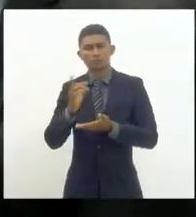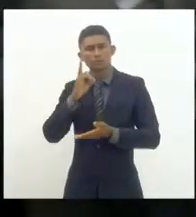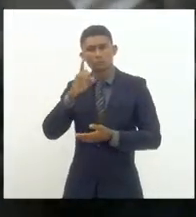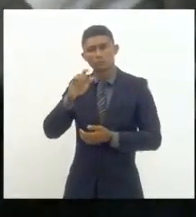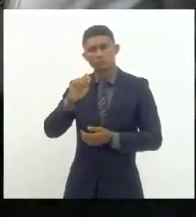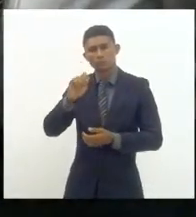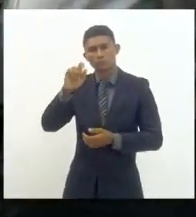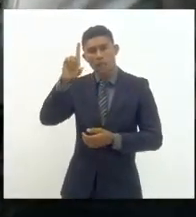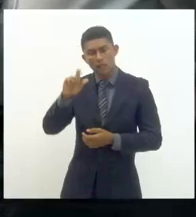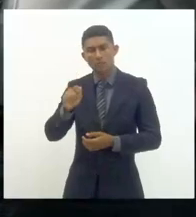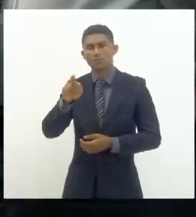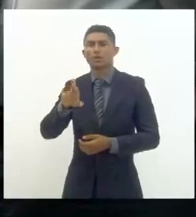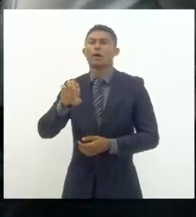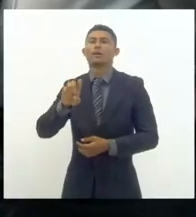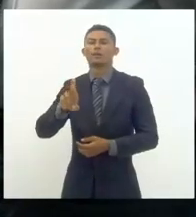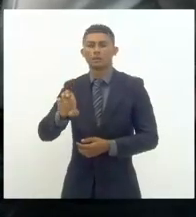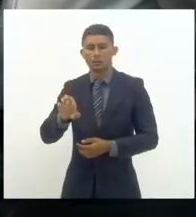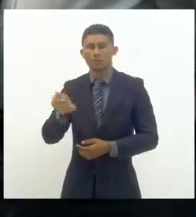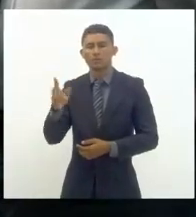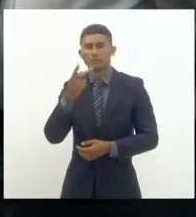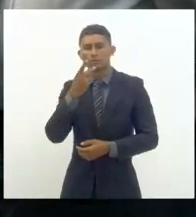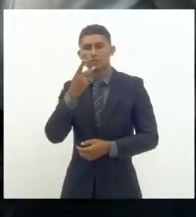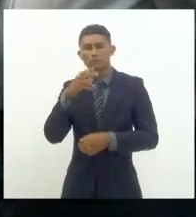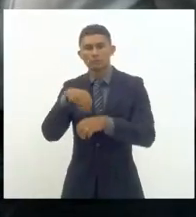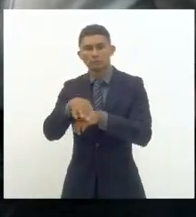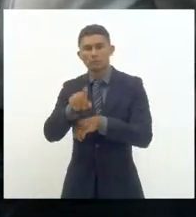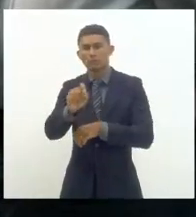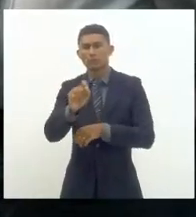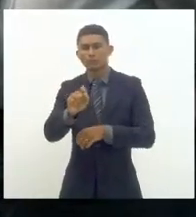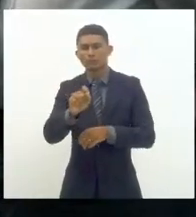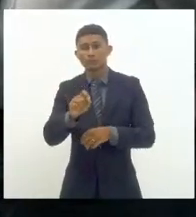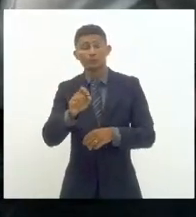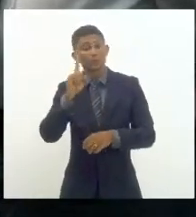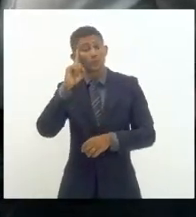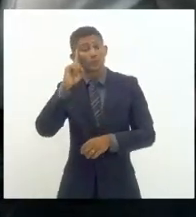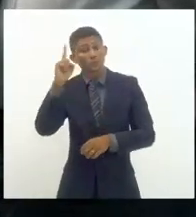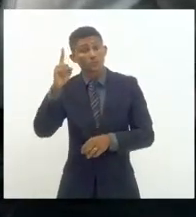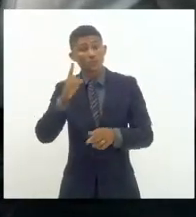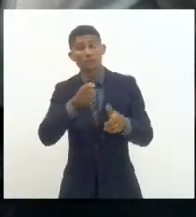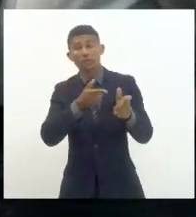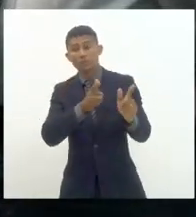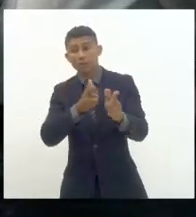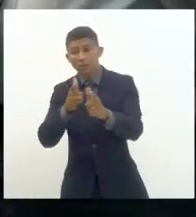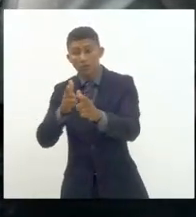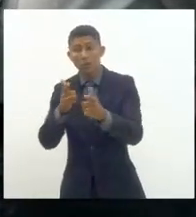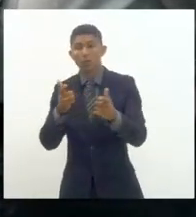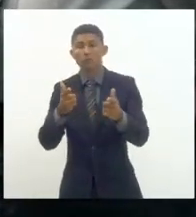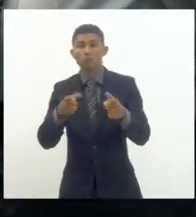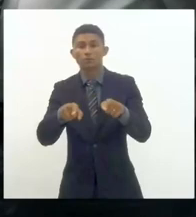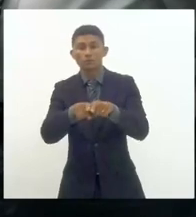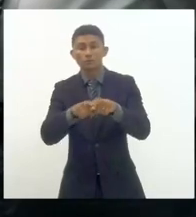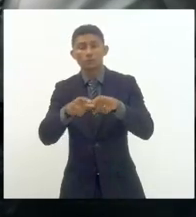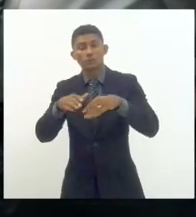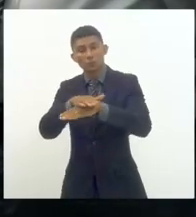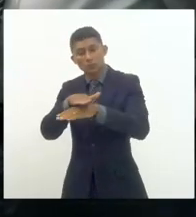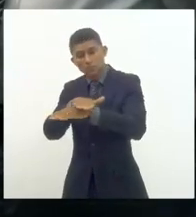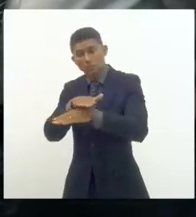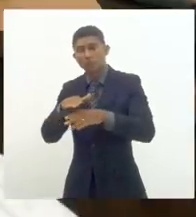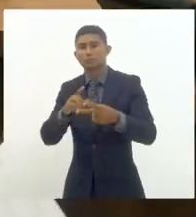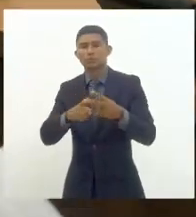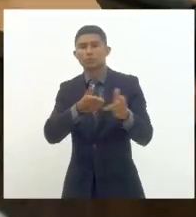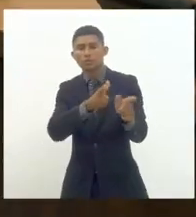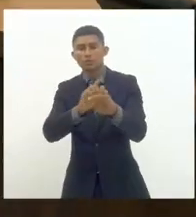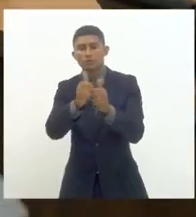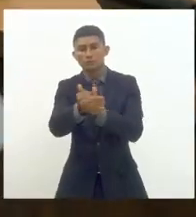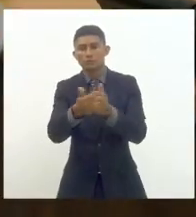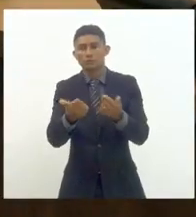autor da lei, está sugerindo que se coloque a dia do atirador desportivo, colecionador e atirador desportivo. Tirando